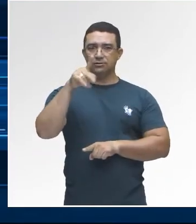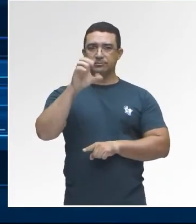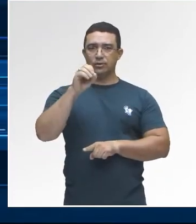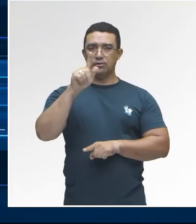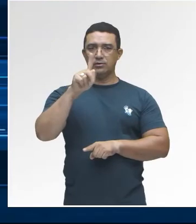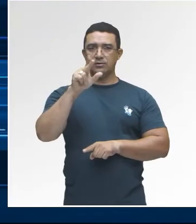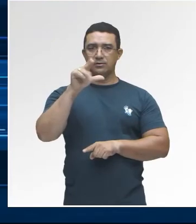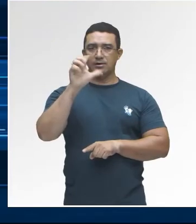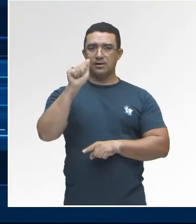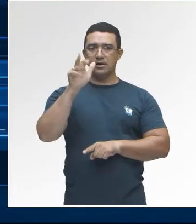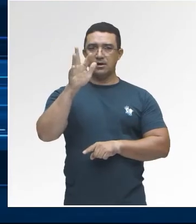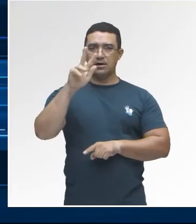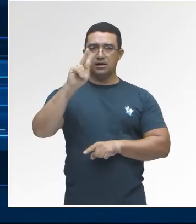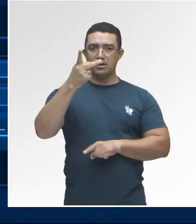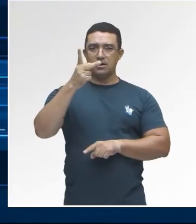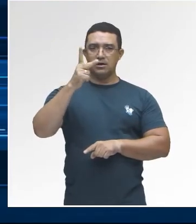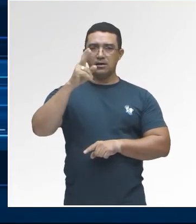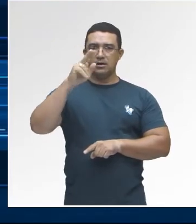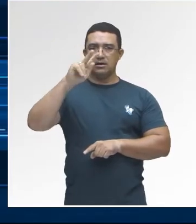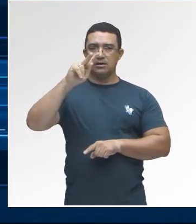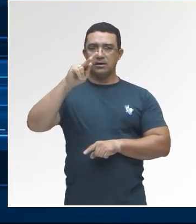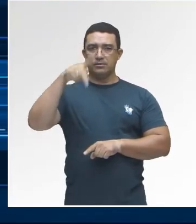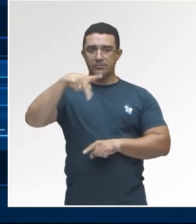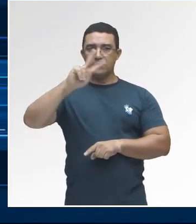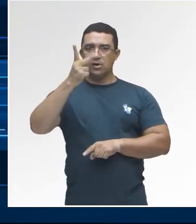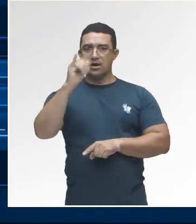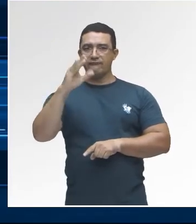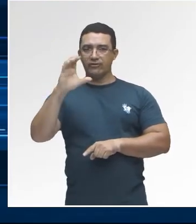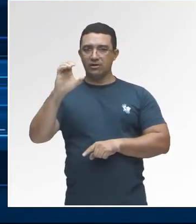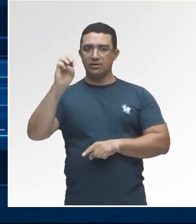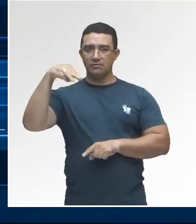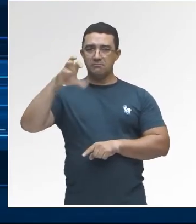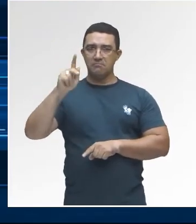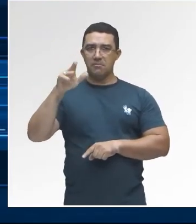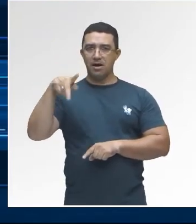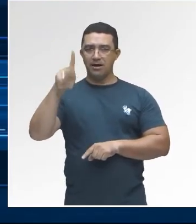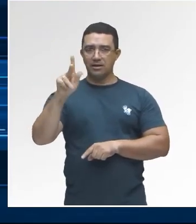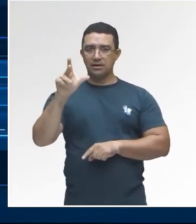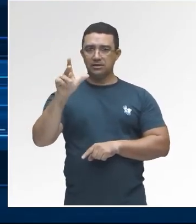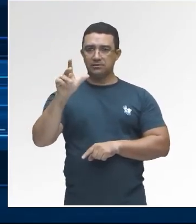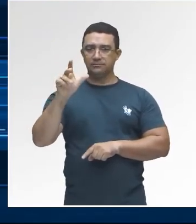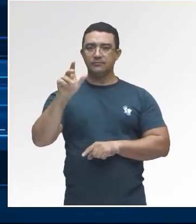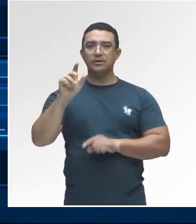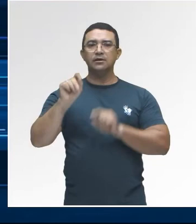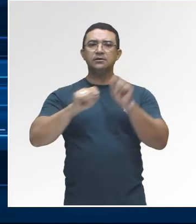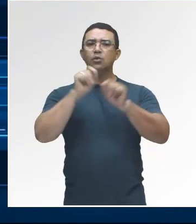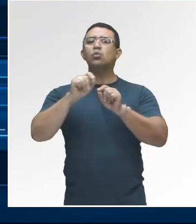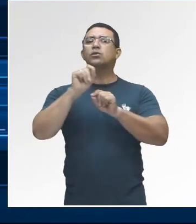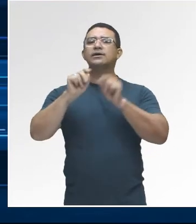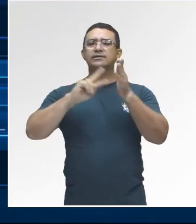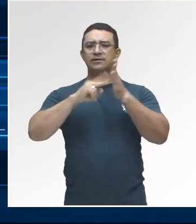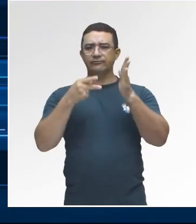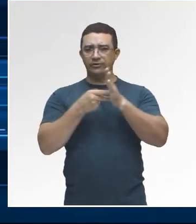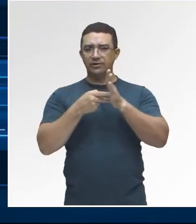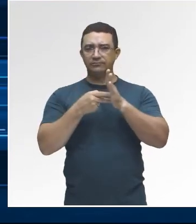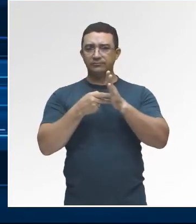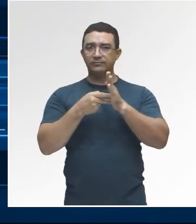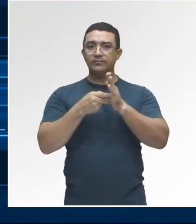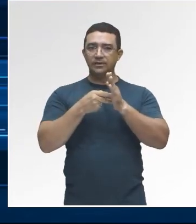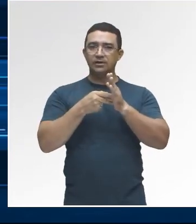quero que vocês fiquem atentos também, porque essa é muito utilizada, tá? Vai sempre aparecer nos textos e ela ajuda bastante, que são